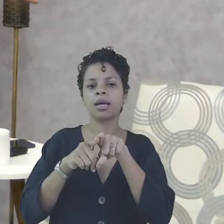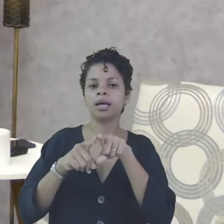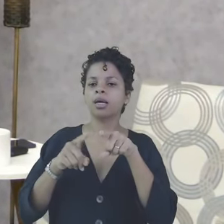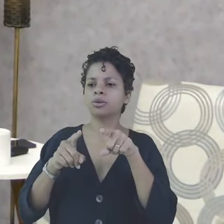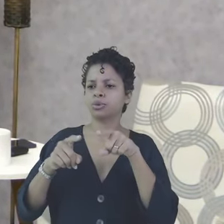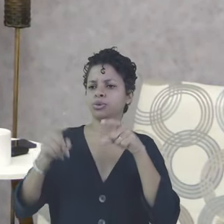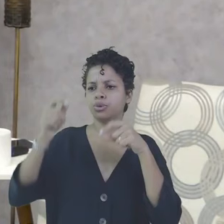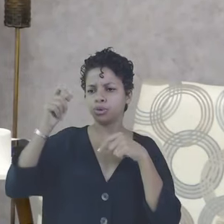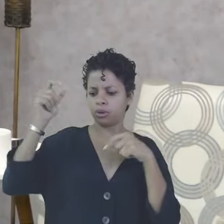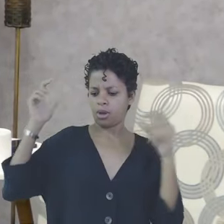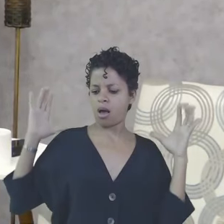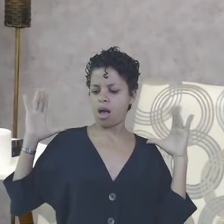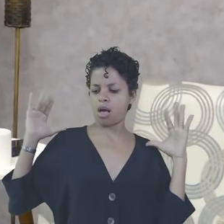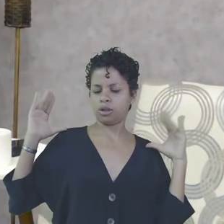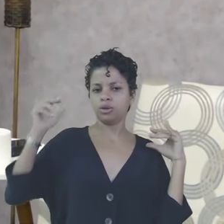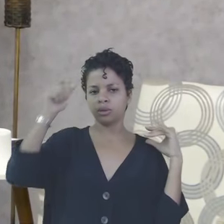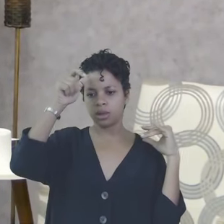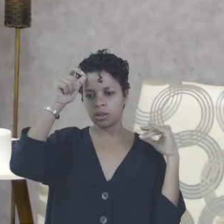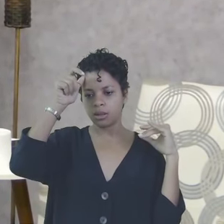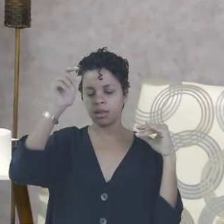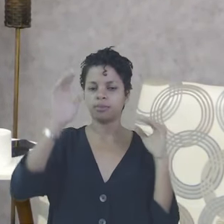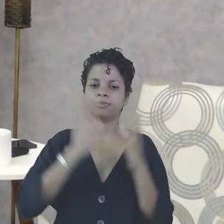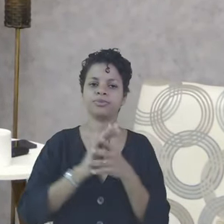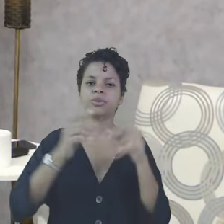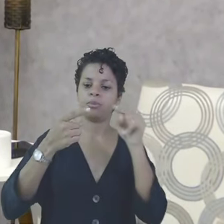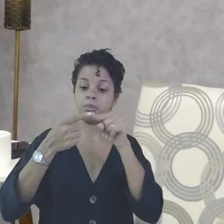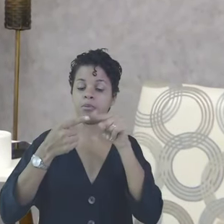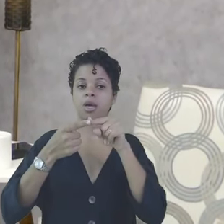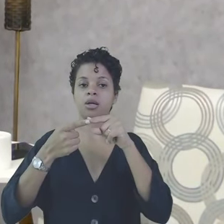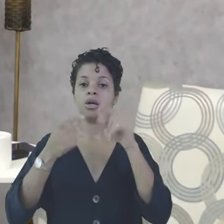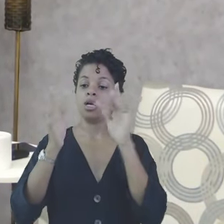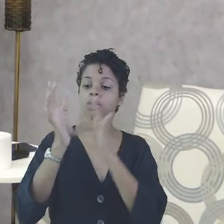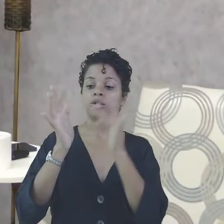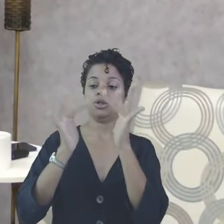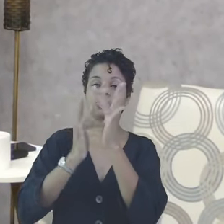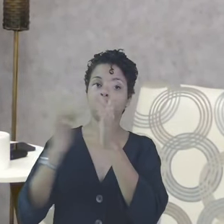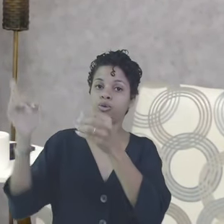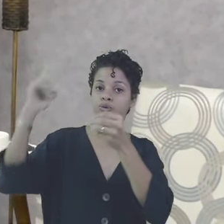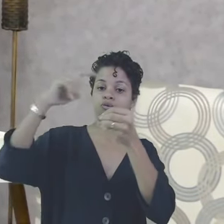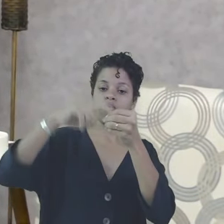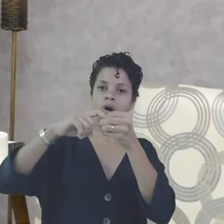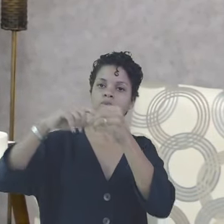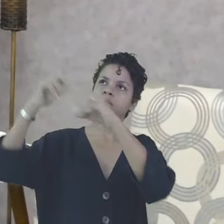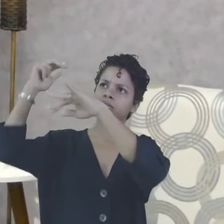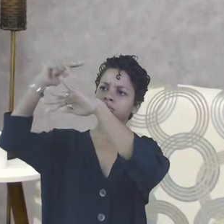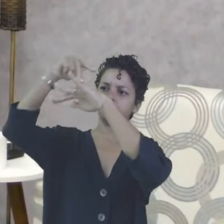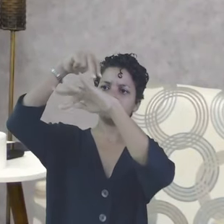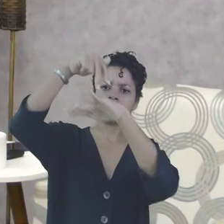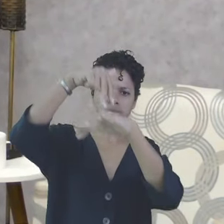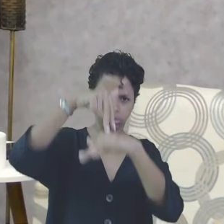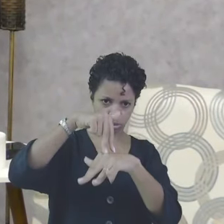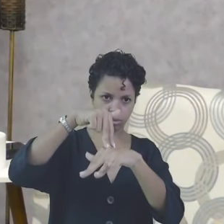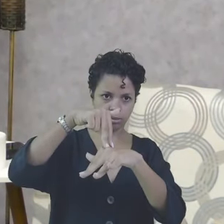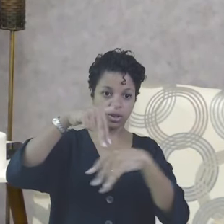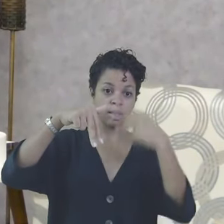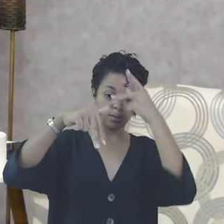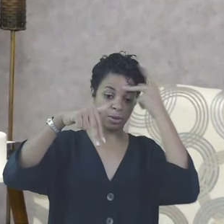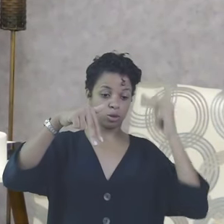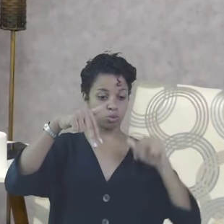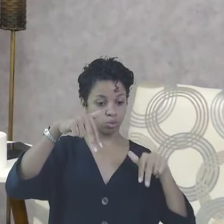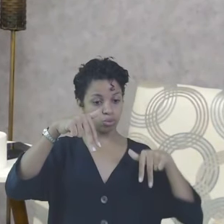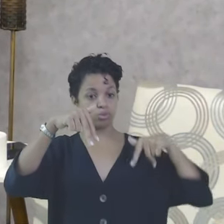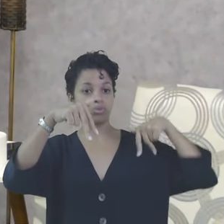Bíblia é Jesus volta, há a ressurreição dos salvos, e depois nós, os vivos salvos, seremos